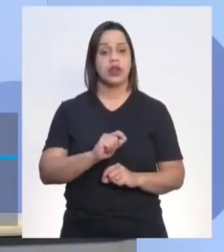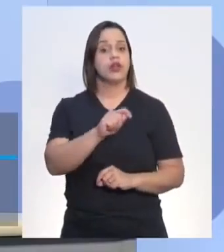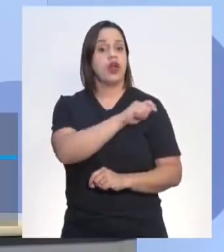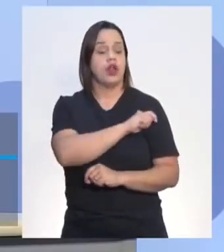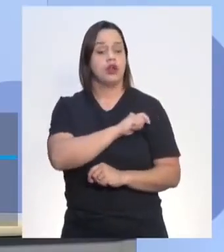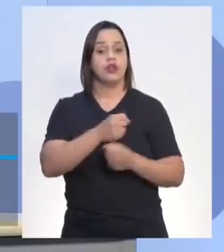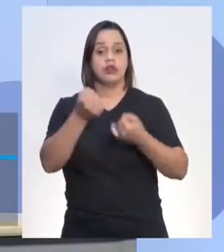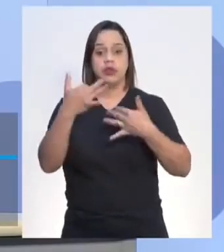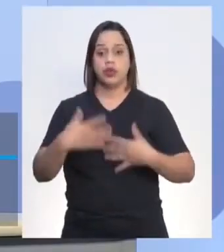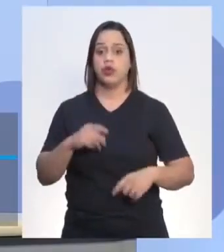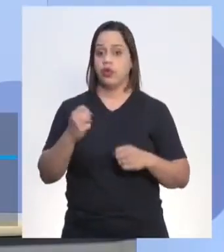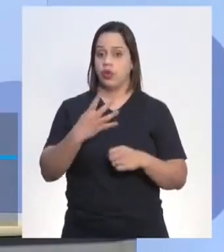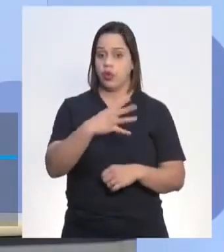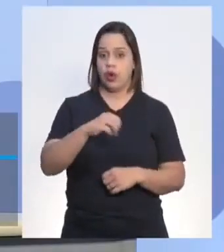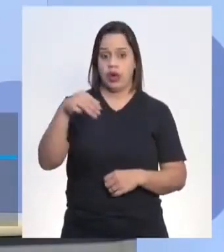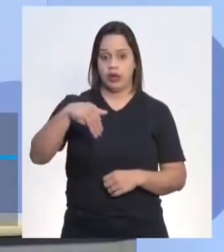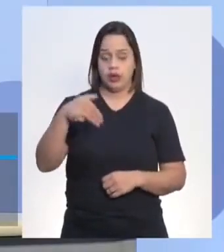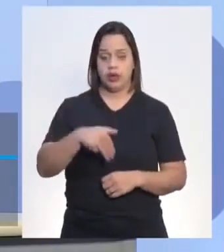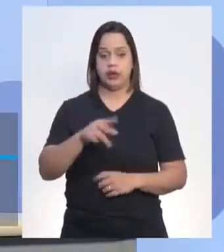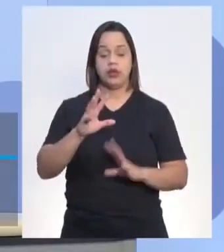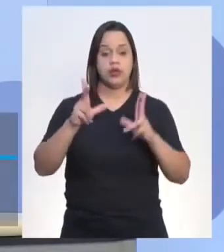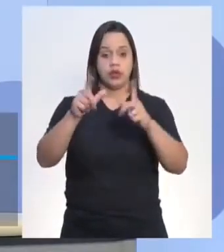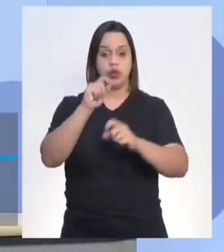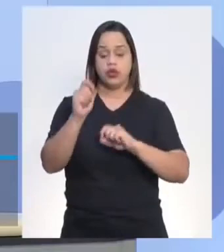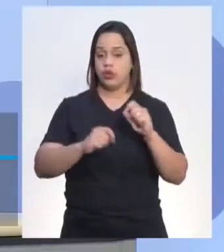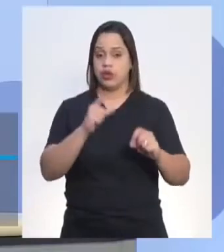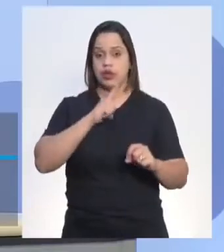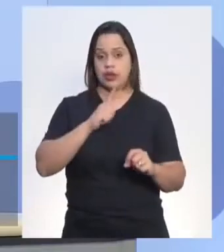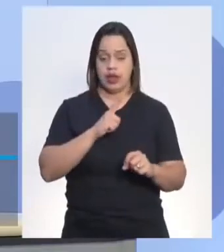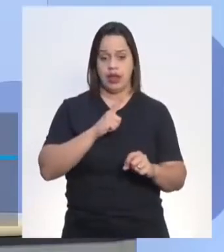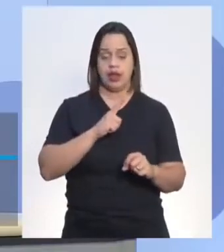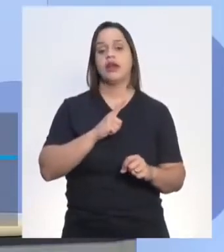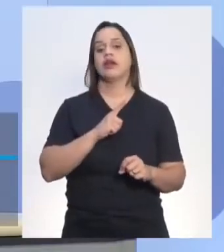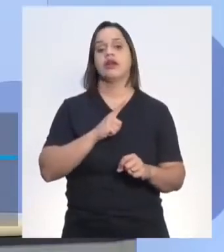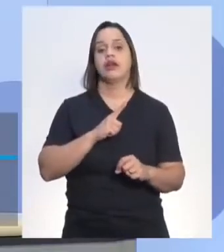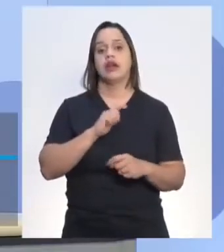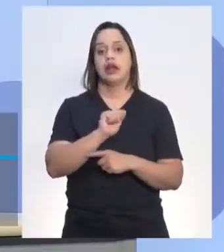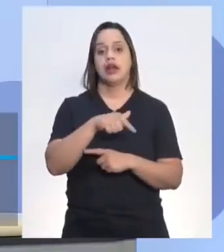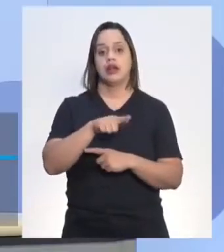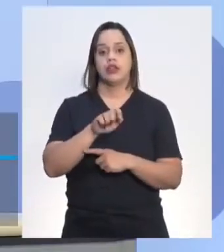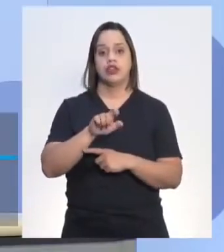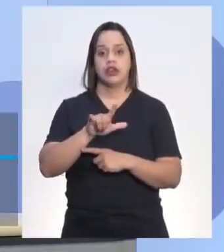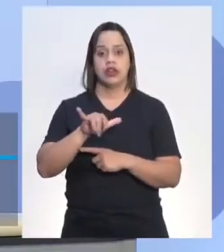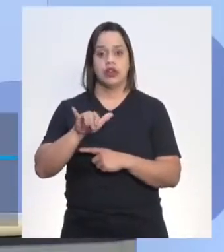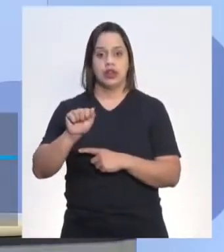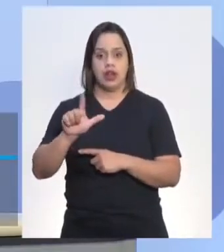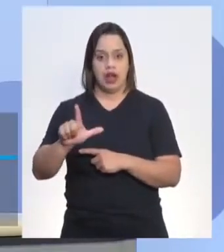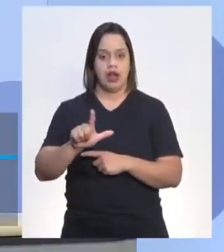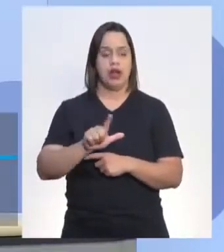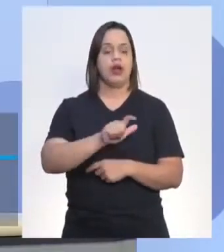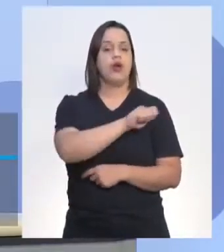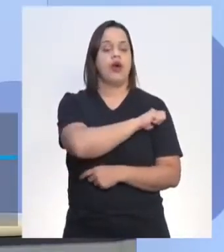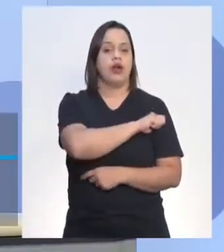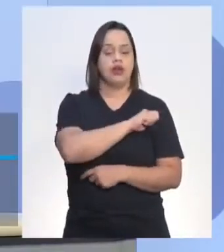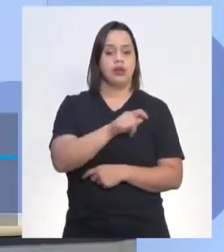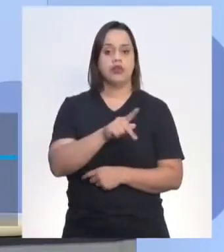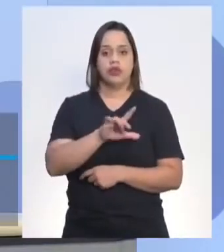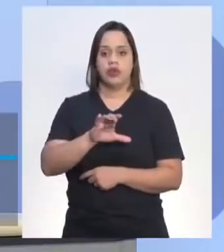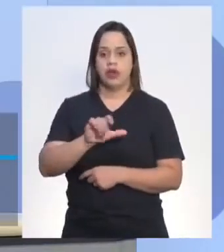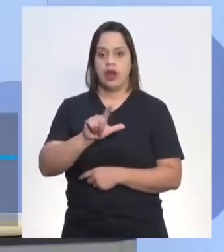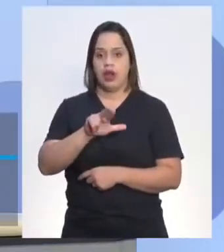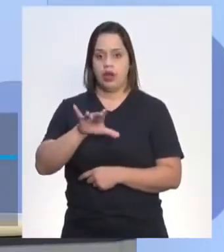informaram que dá 40 metros. Entre todos, tem a Angelical, a aluna do professor